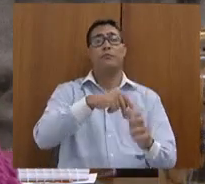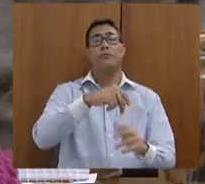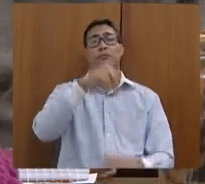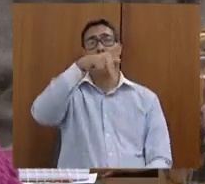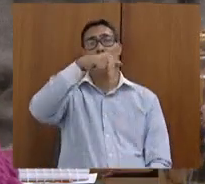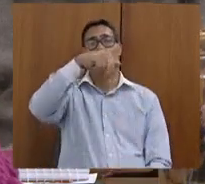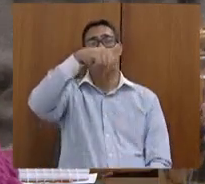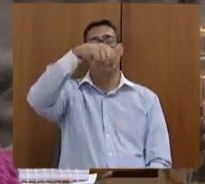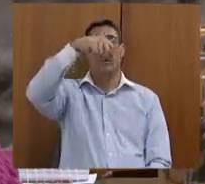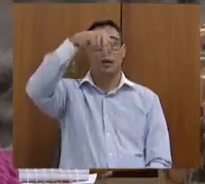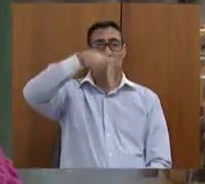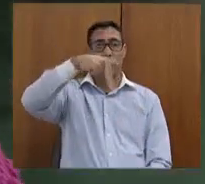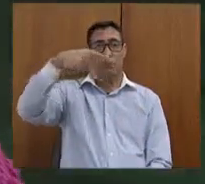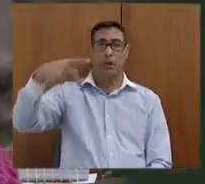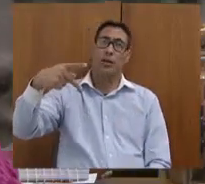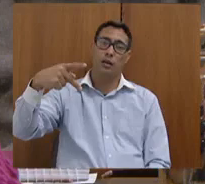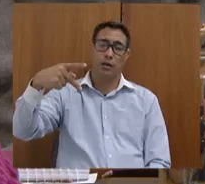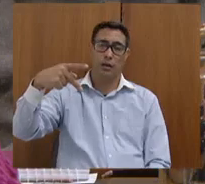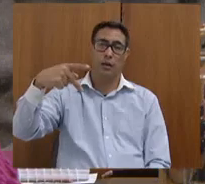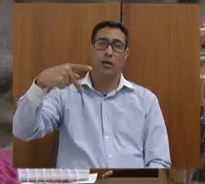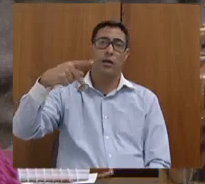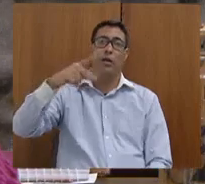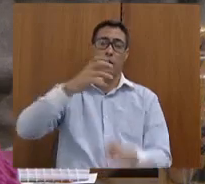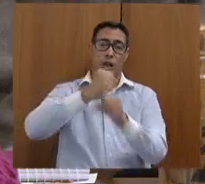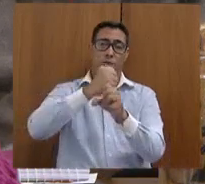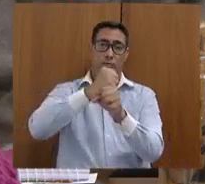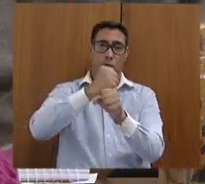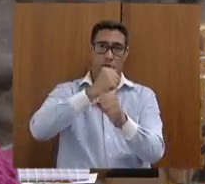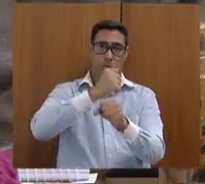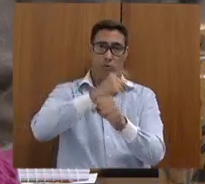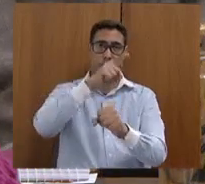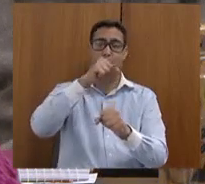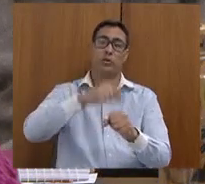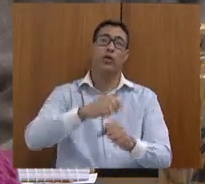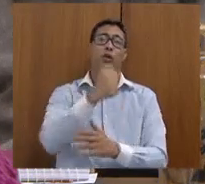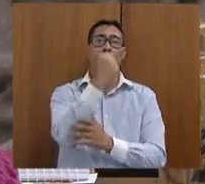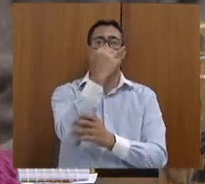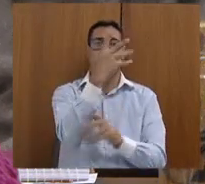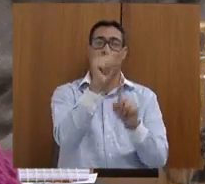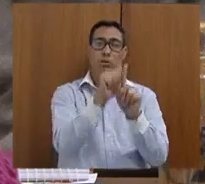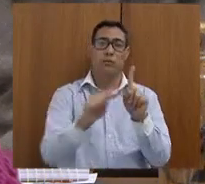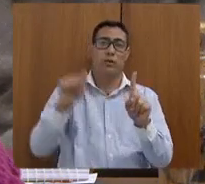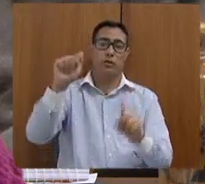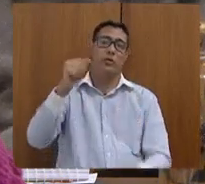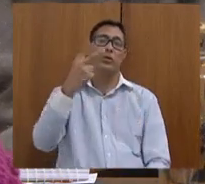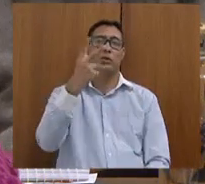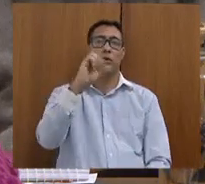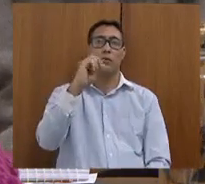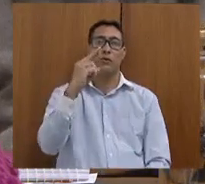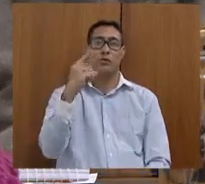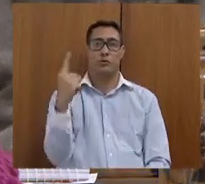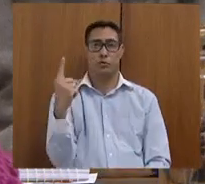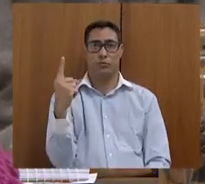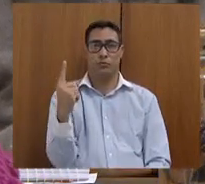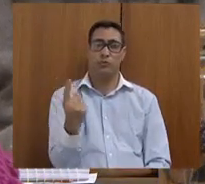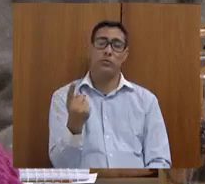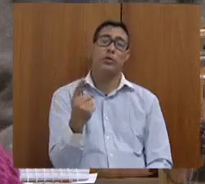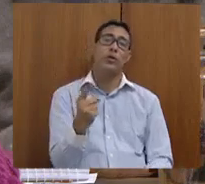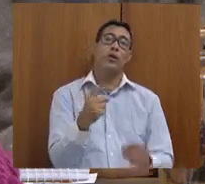a que é do Ministério Público de contas o estado de Minas Gerais do quarto quadrimestre de 2021 no item